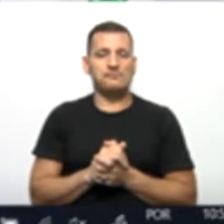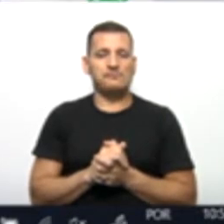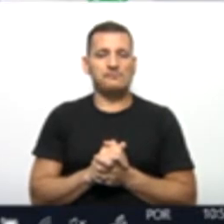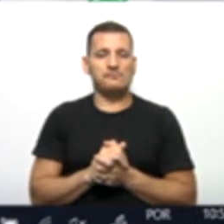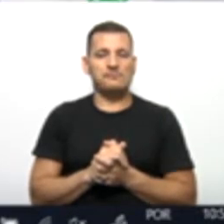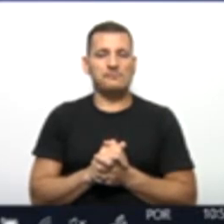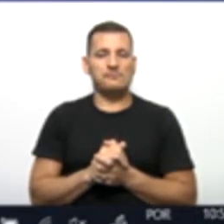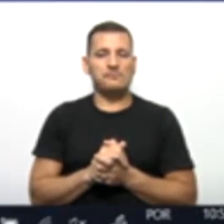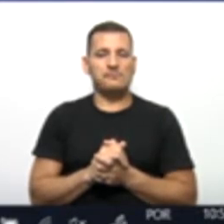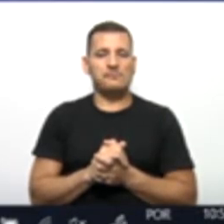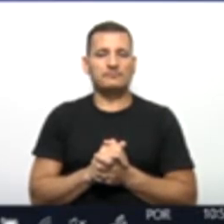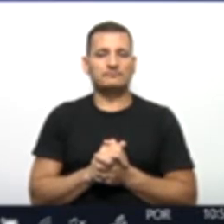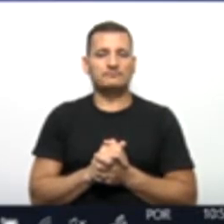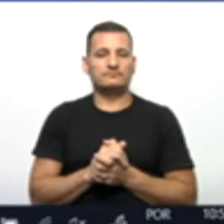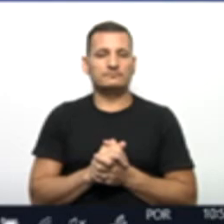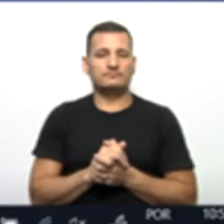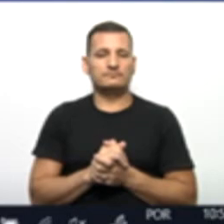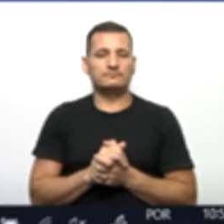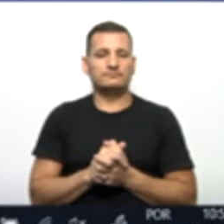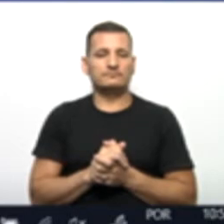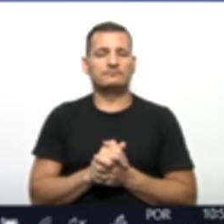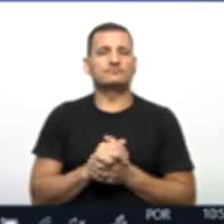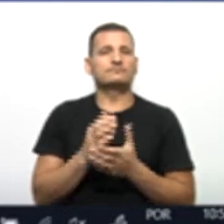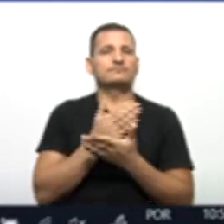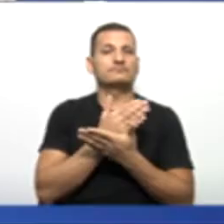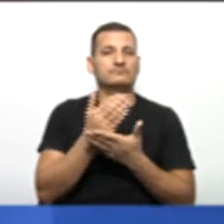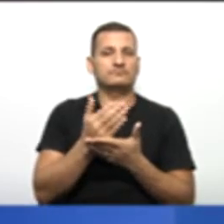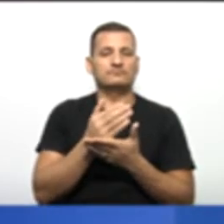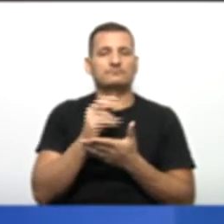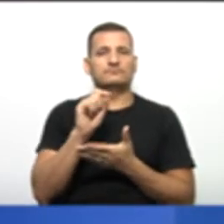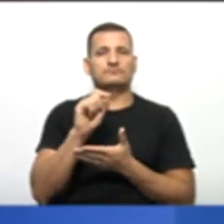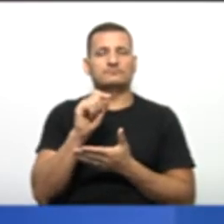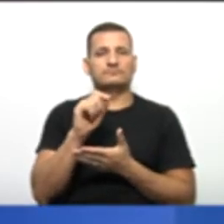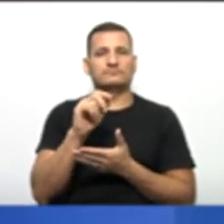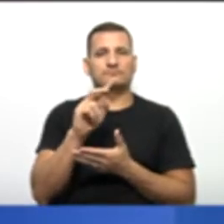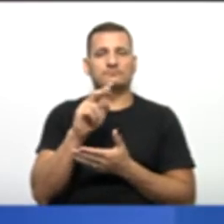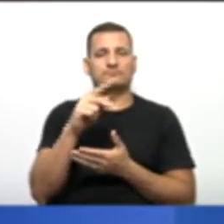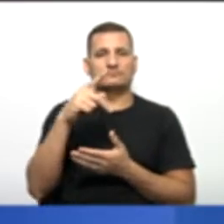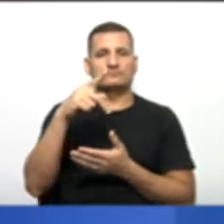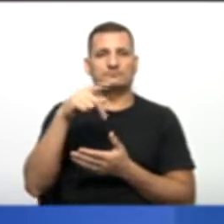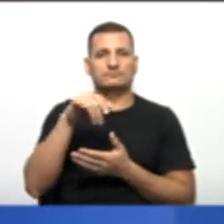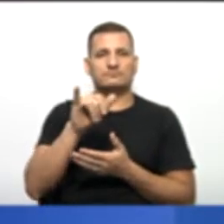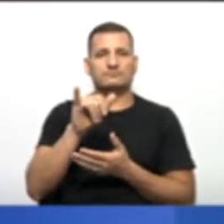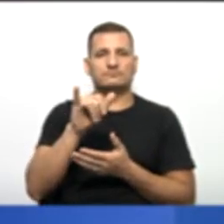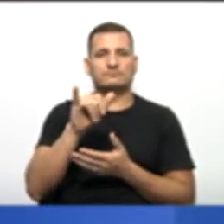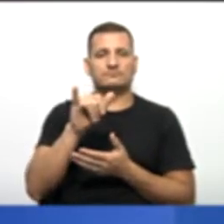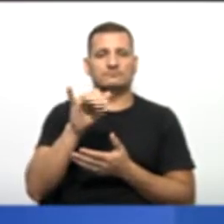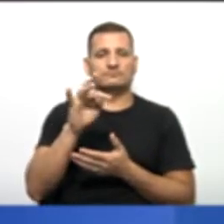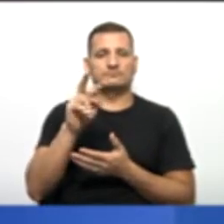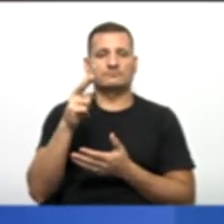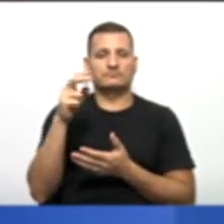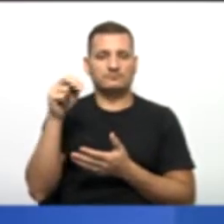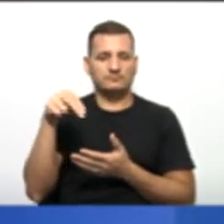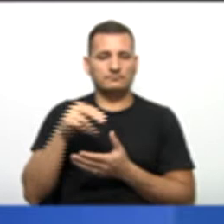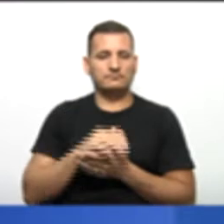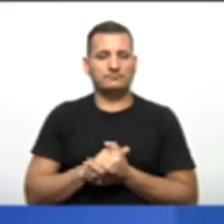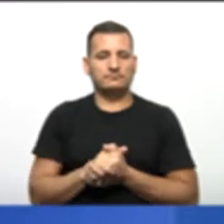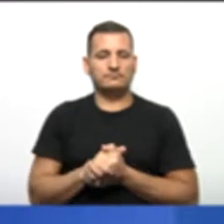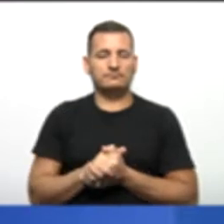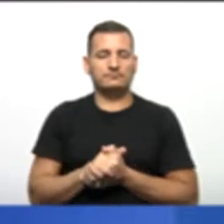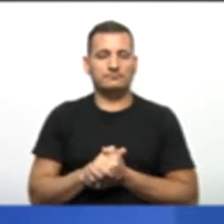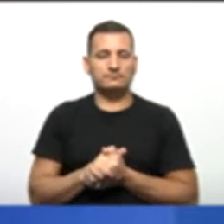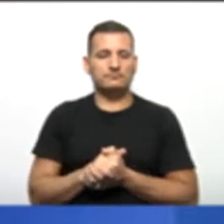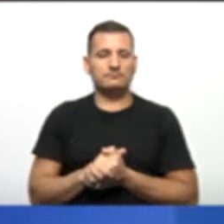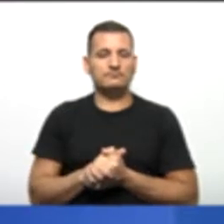pra eu abri a minha página tem que iniciar o meu pai tom certo então vamos entrar aqui no nosso python